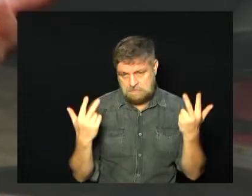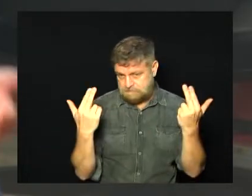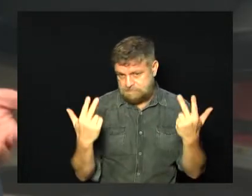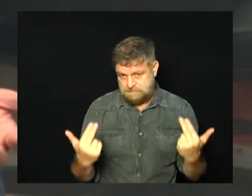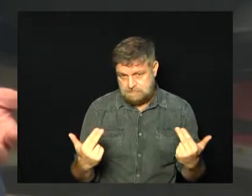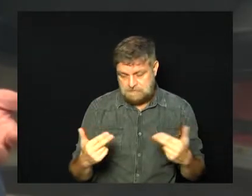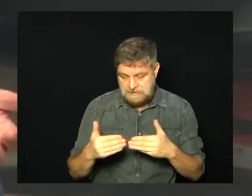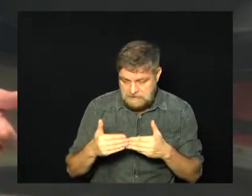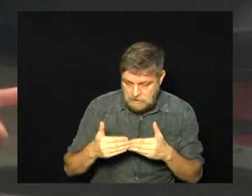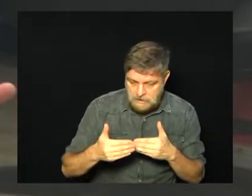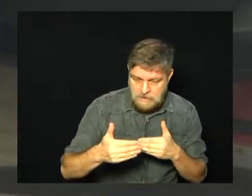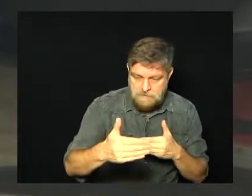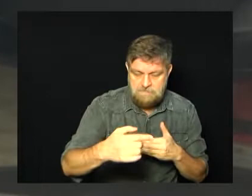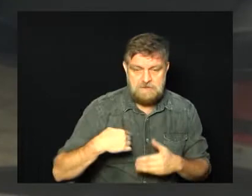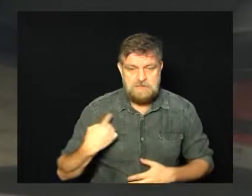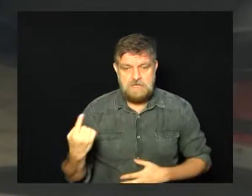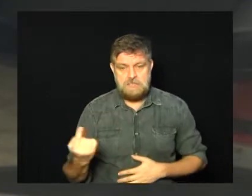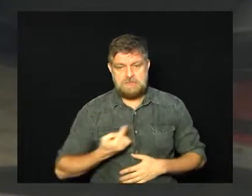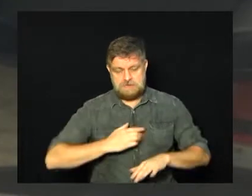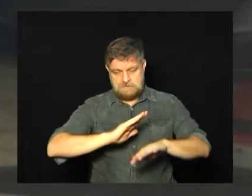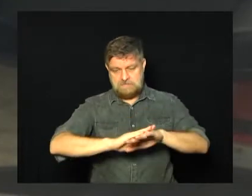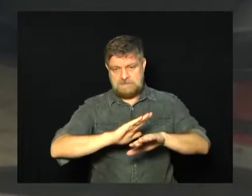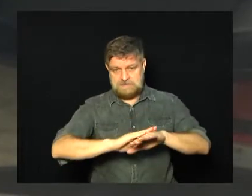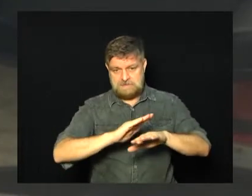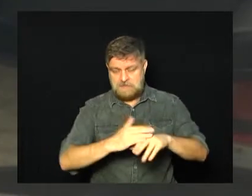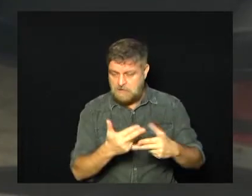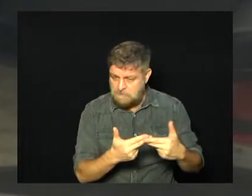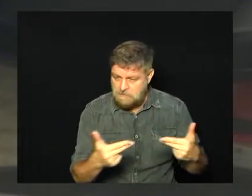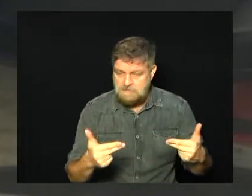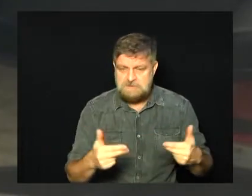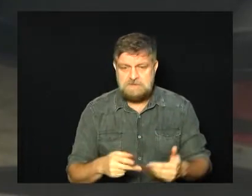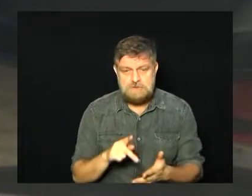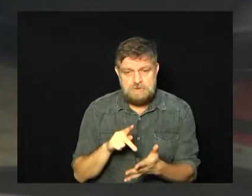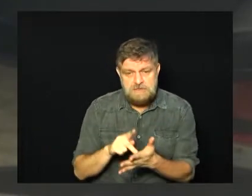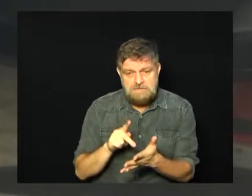para frente faz sentido a gente construir alguma coisa que realmente seja